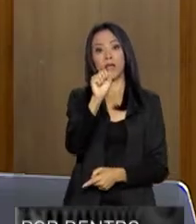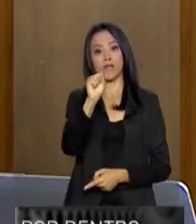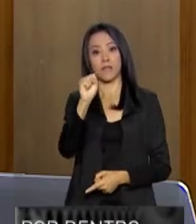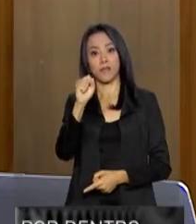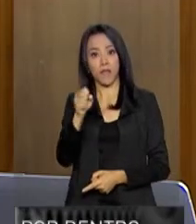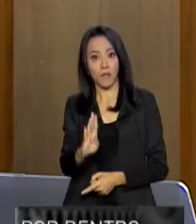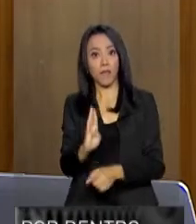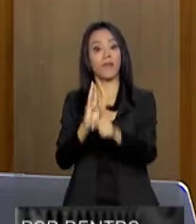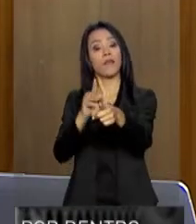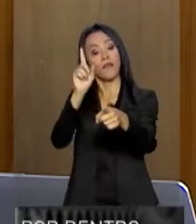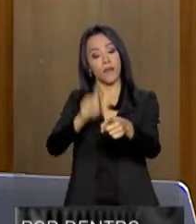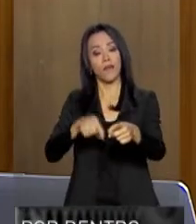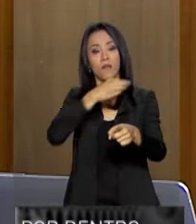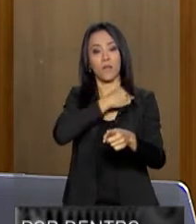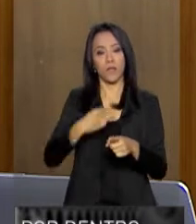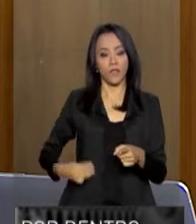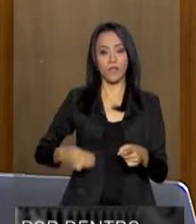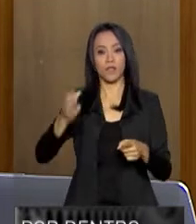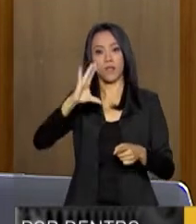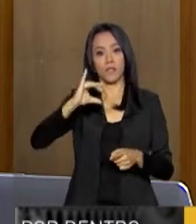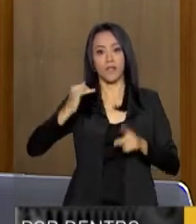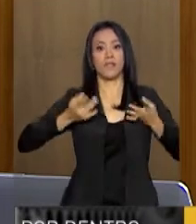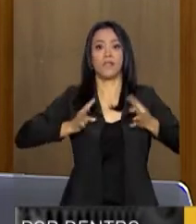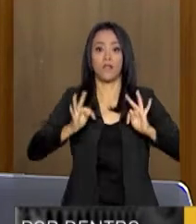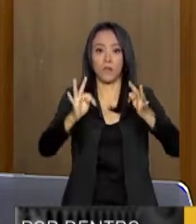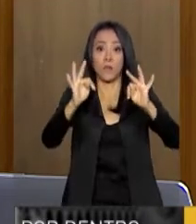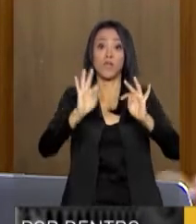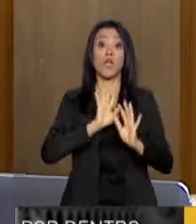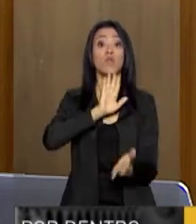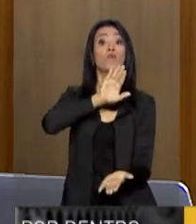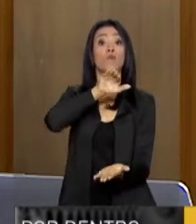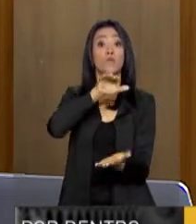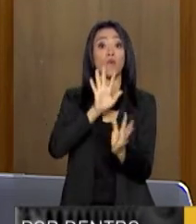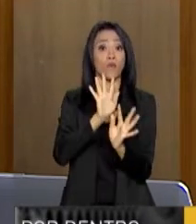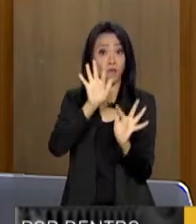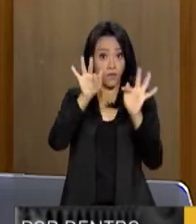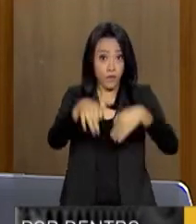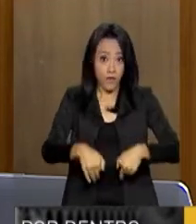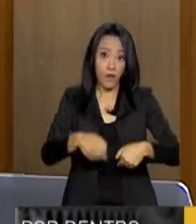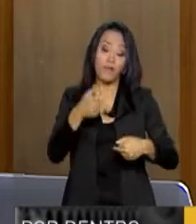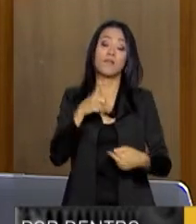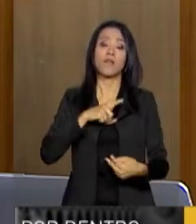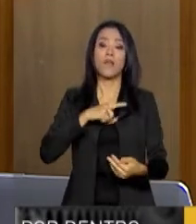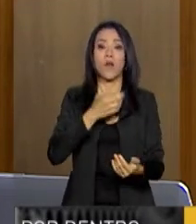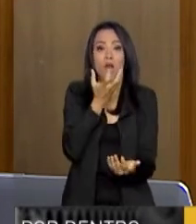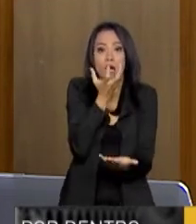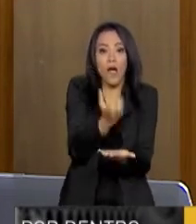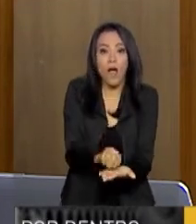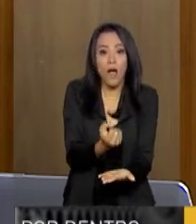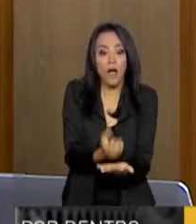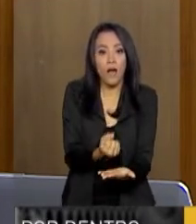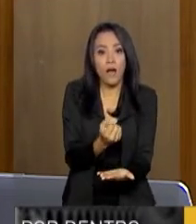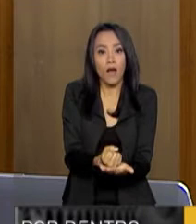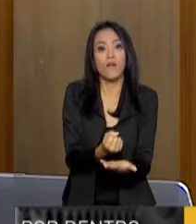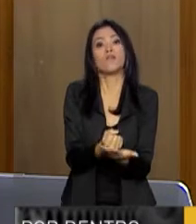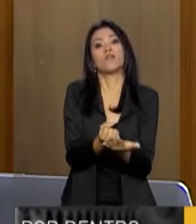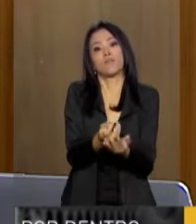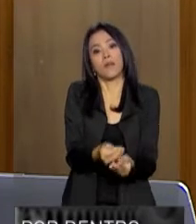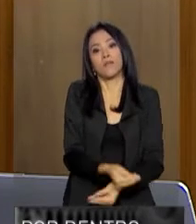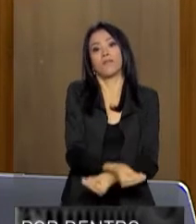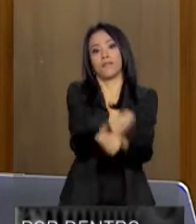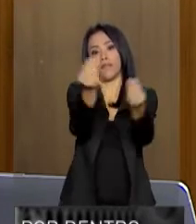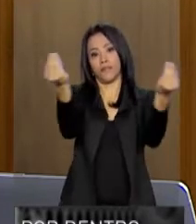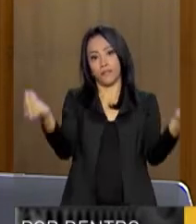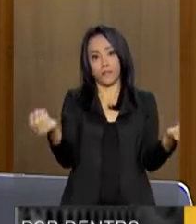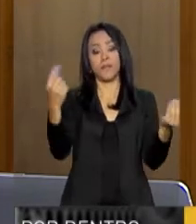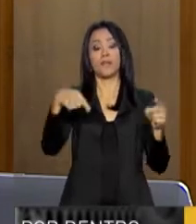e comunicações lembrando que ao final o áudio vai estar disponível no site da rede nacional de rádio nós estamos ao vivo também pela página do